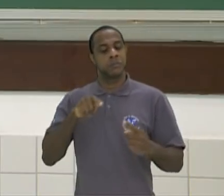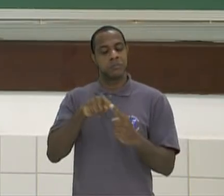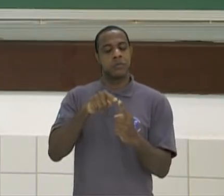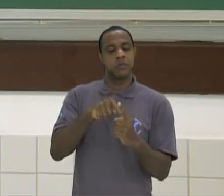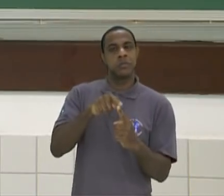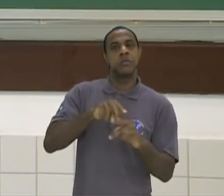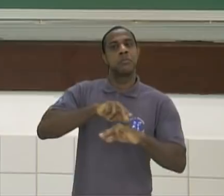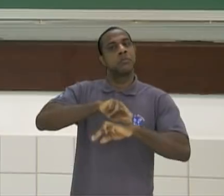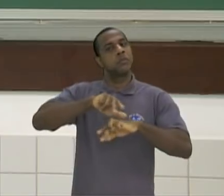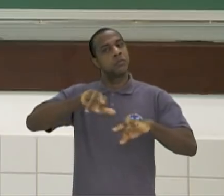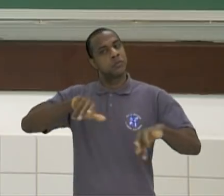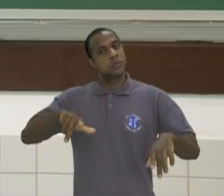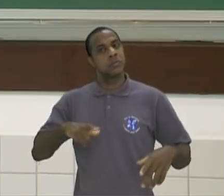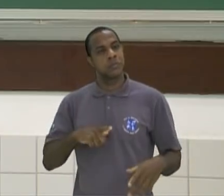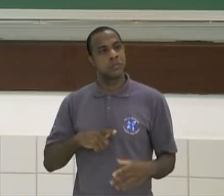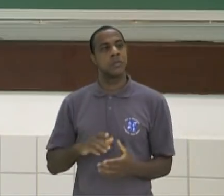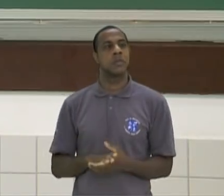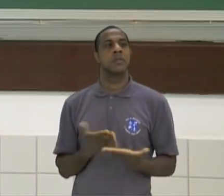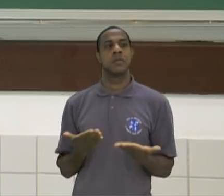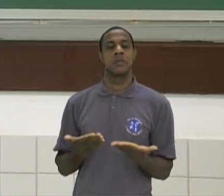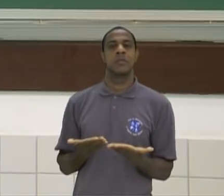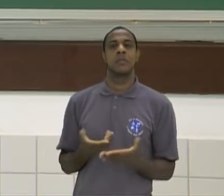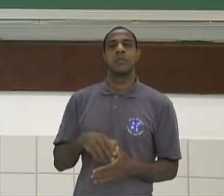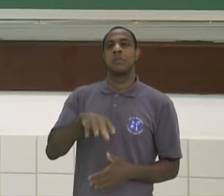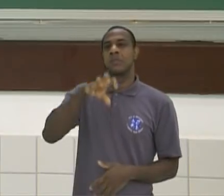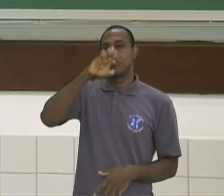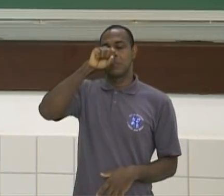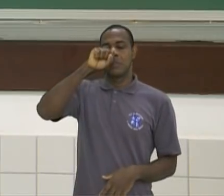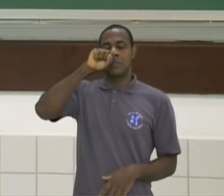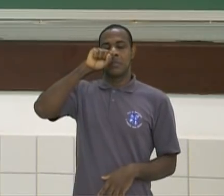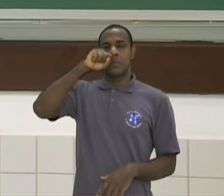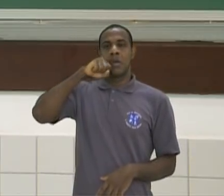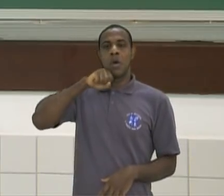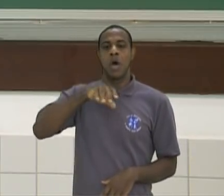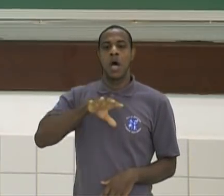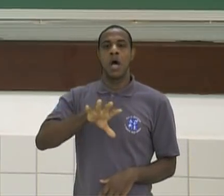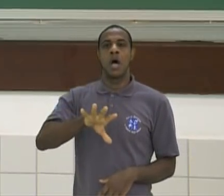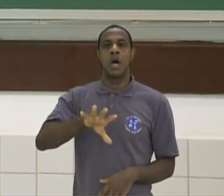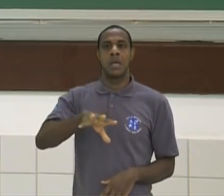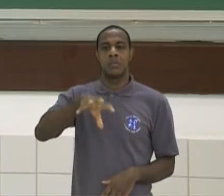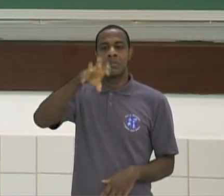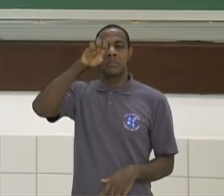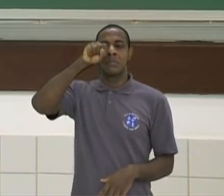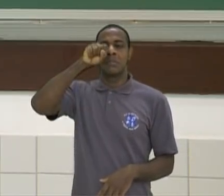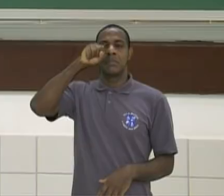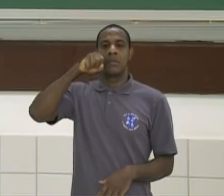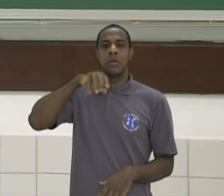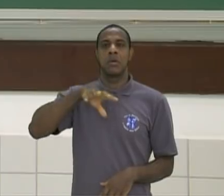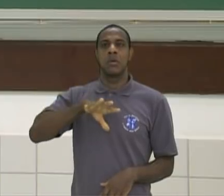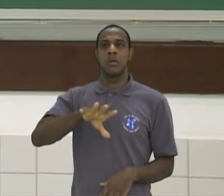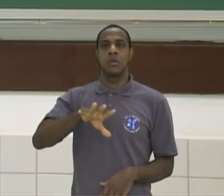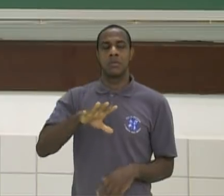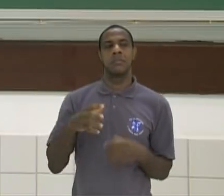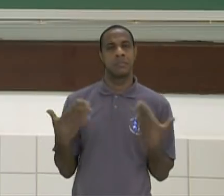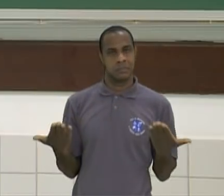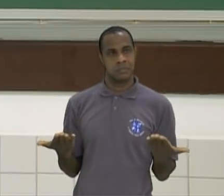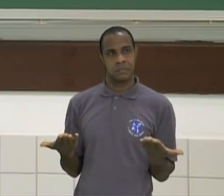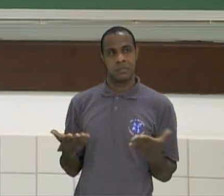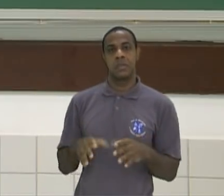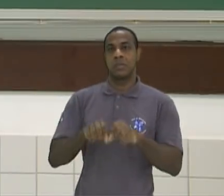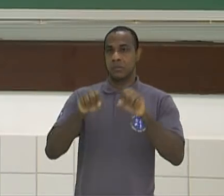ideia é justamente inspirar pelo nariz, soltar pela boca, que é inspiração e expiração. Então, tudo isso, esses